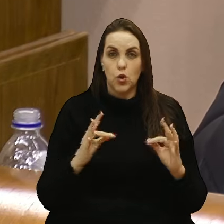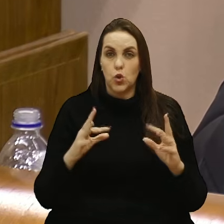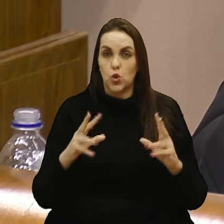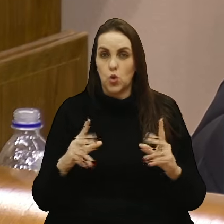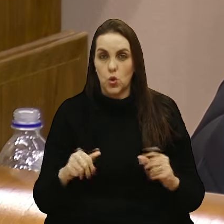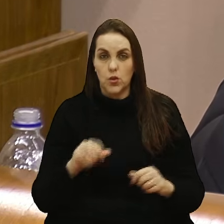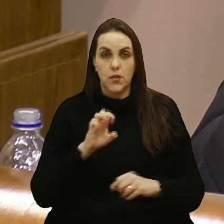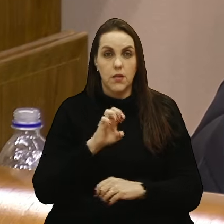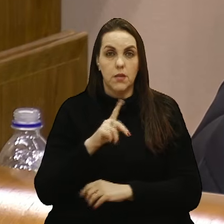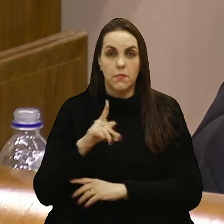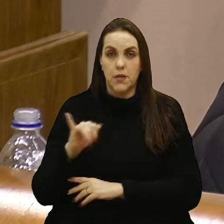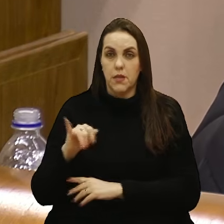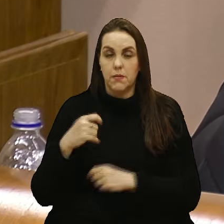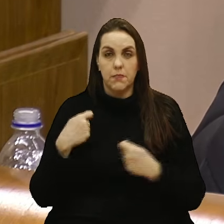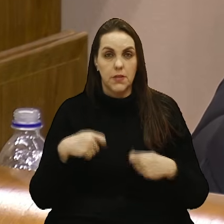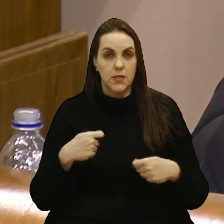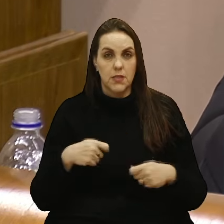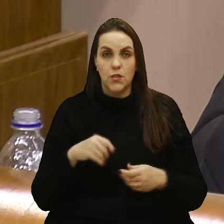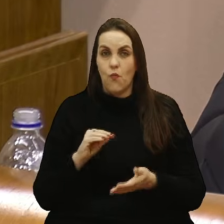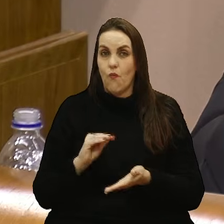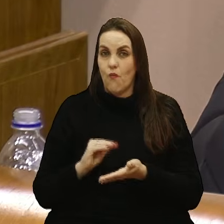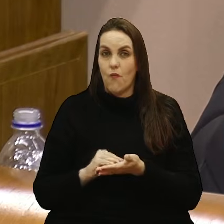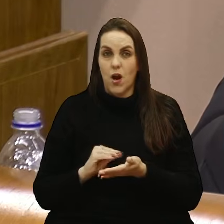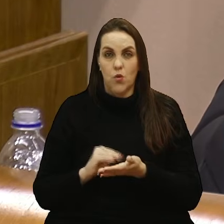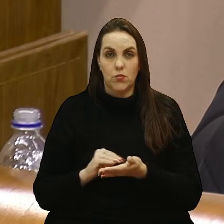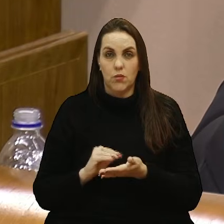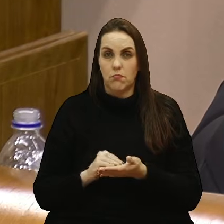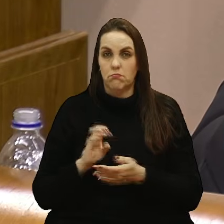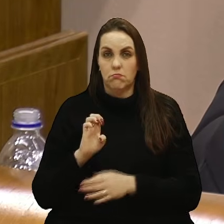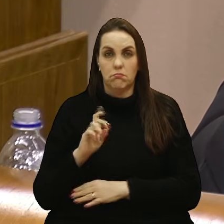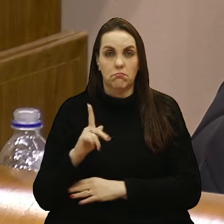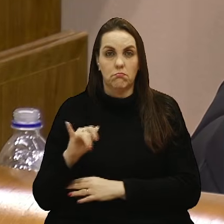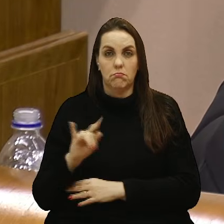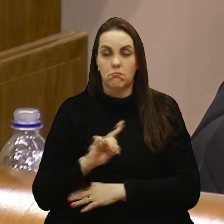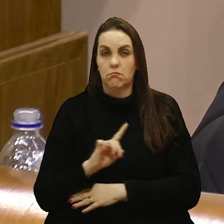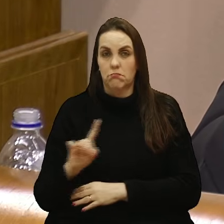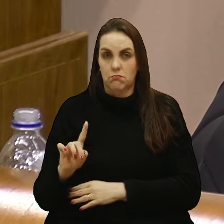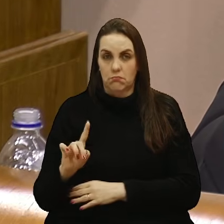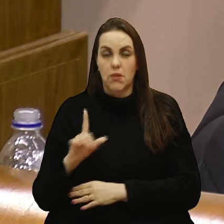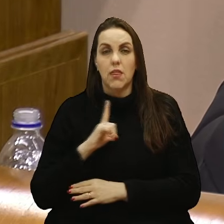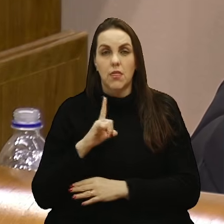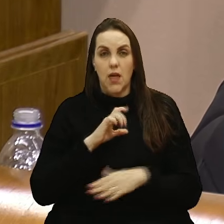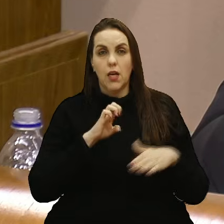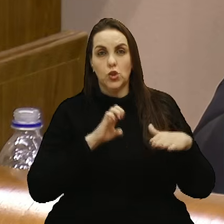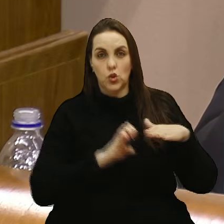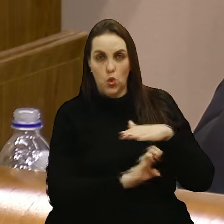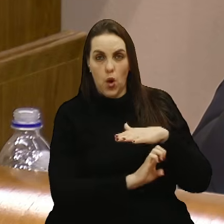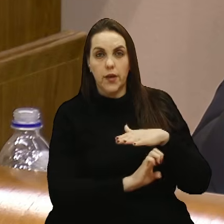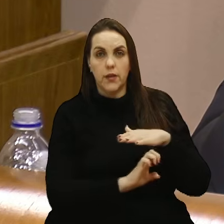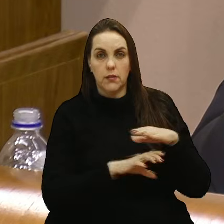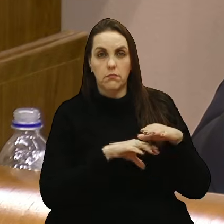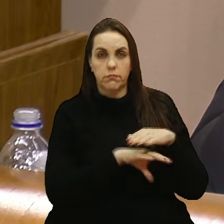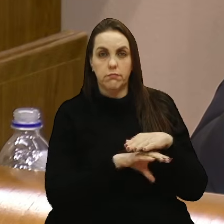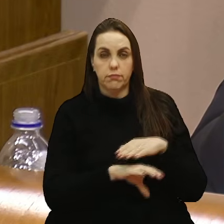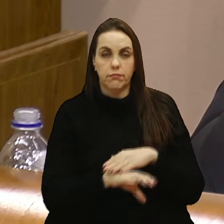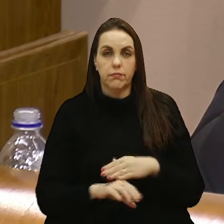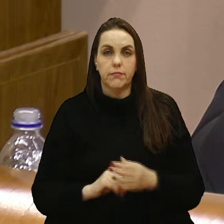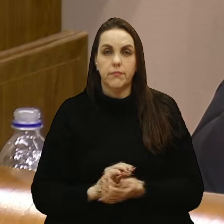necessários, não está faltando EPIs, nós temos estoque de EPIs. Tá?